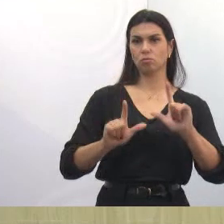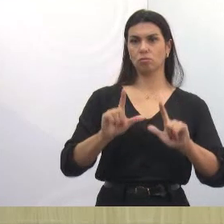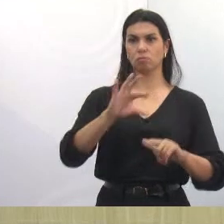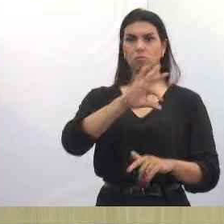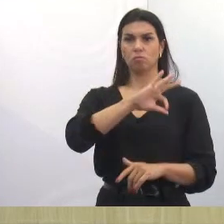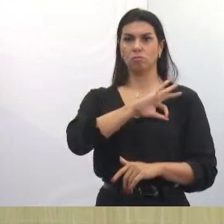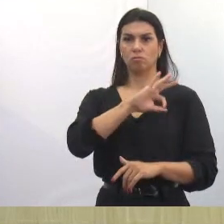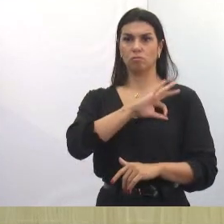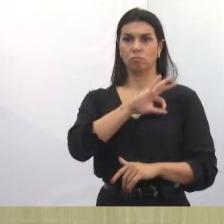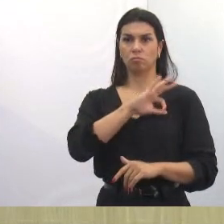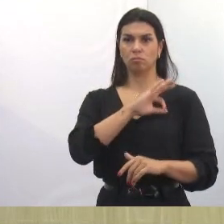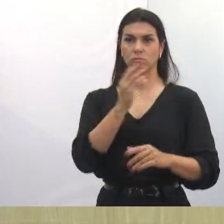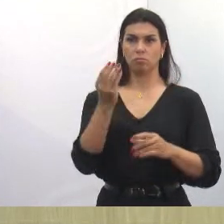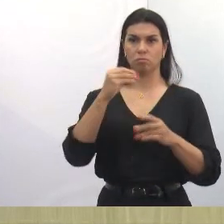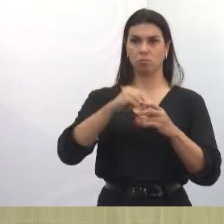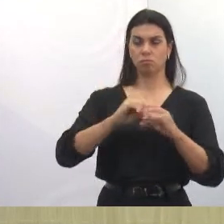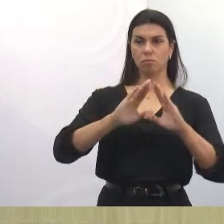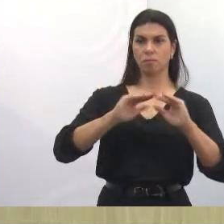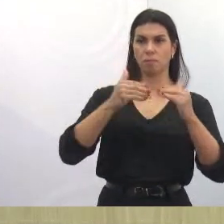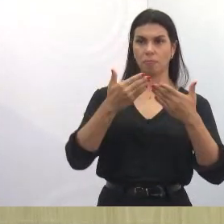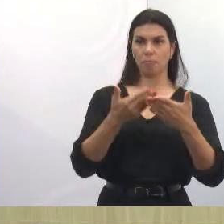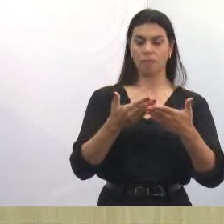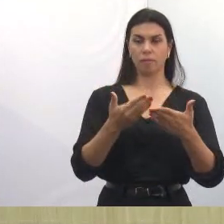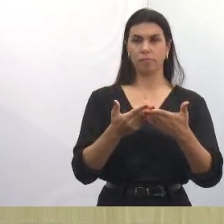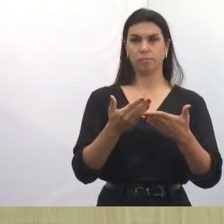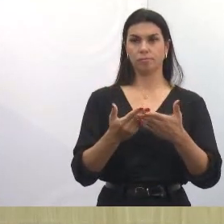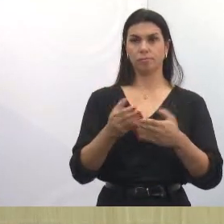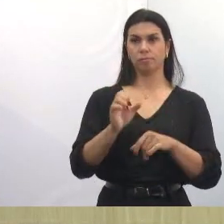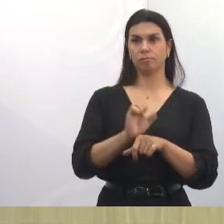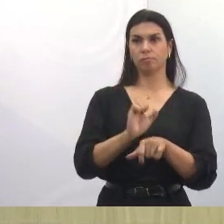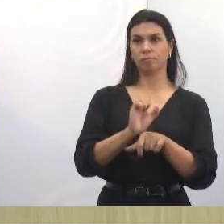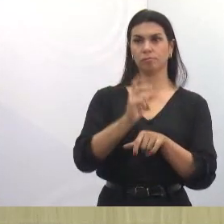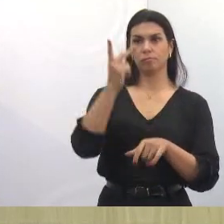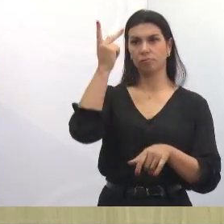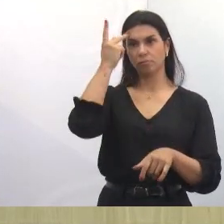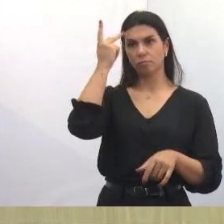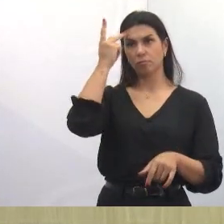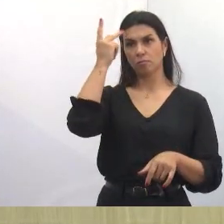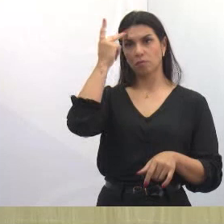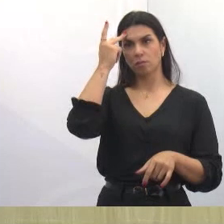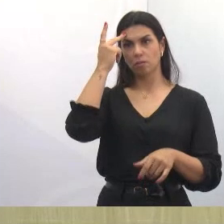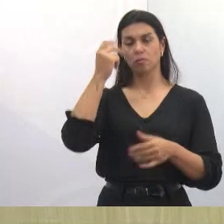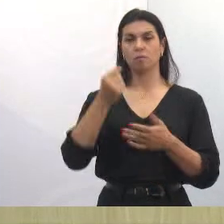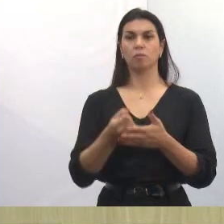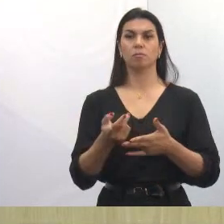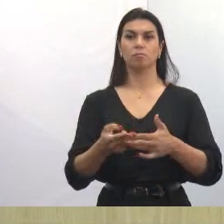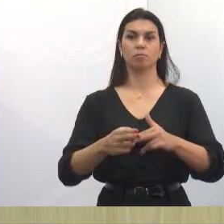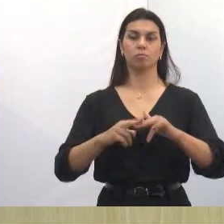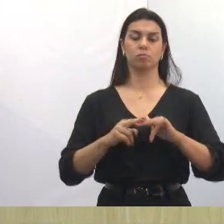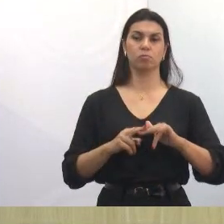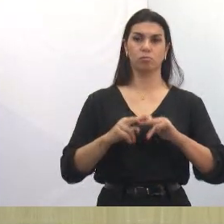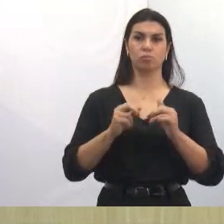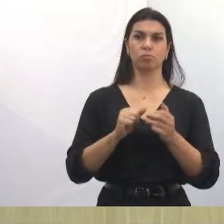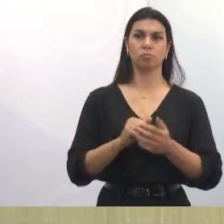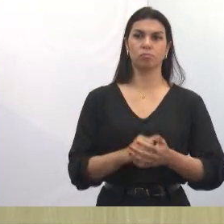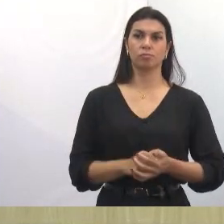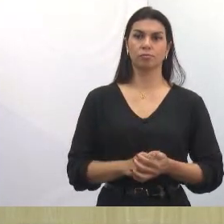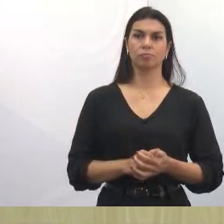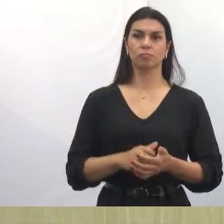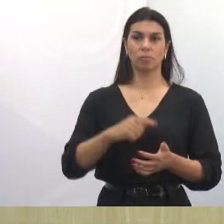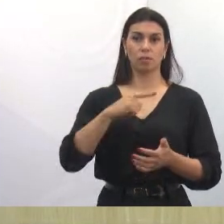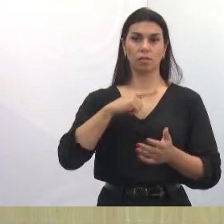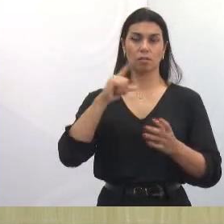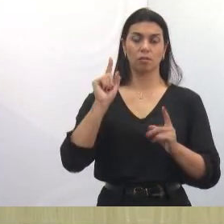Cívico-Militar no Estado de São Paulo, considerando que o programa Escola Cívico-Militar tem